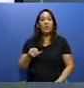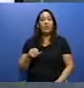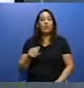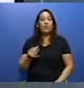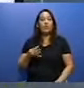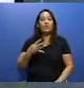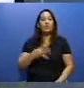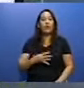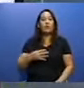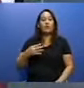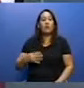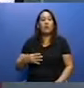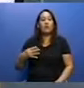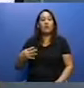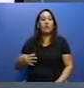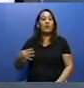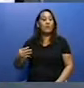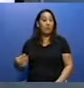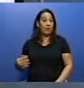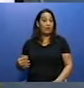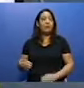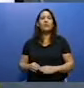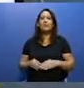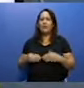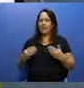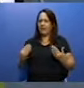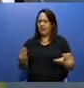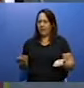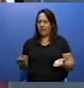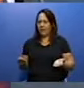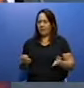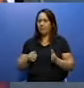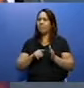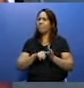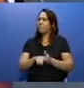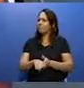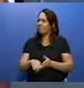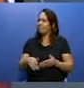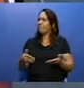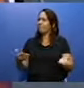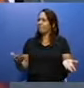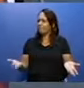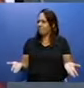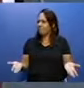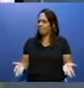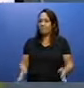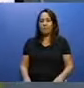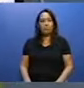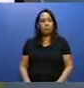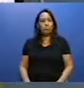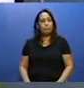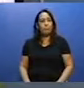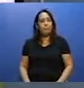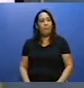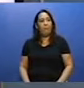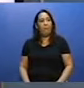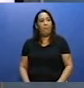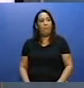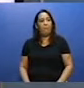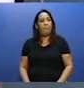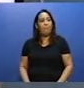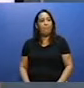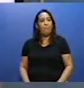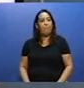de 4 em 4. Será, gente, que a Ana Clara tá certo? Será que não precisa